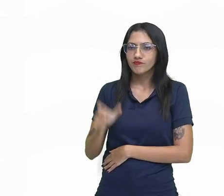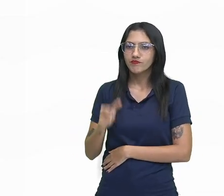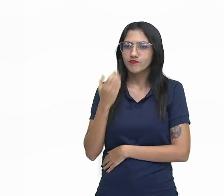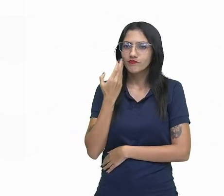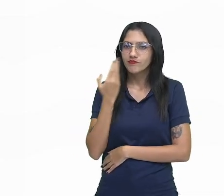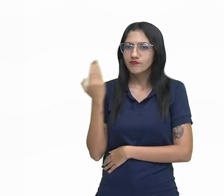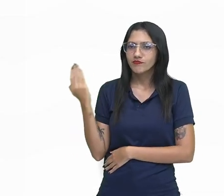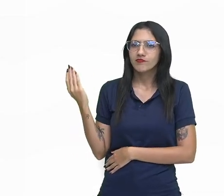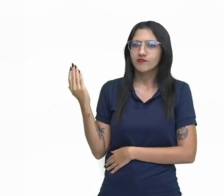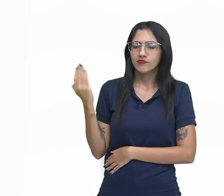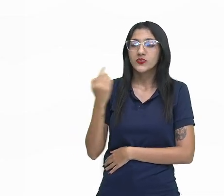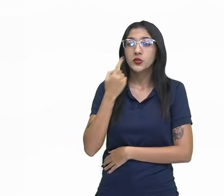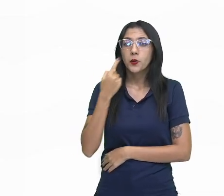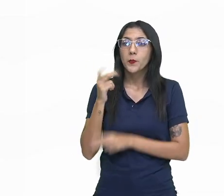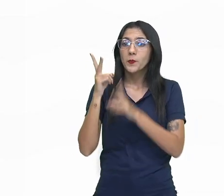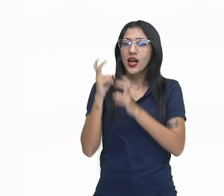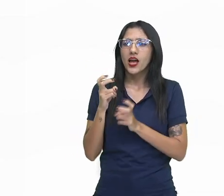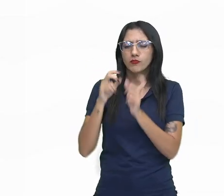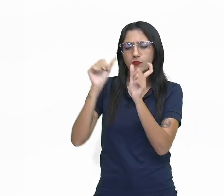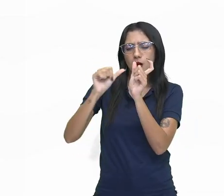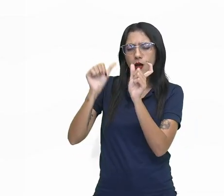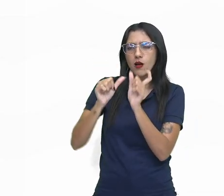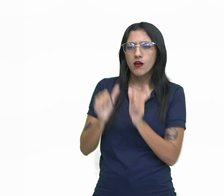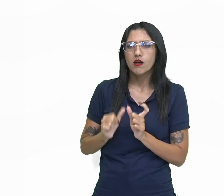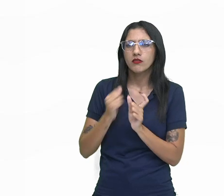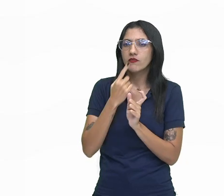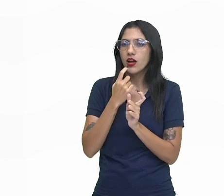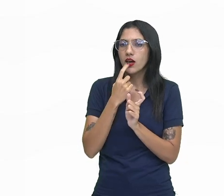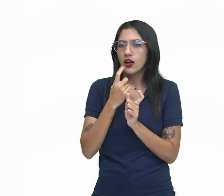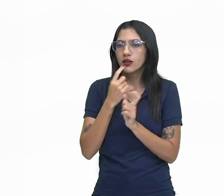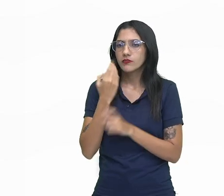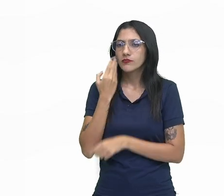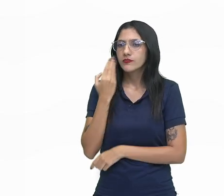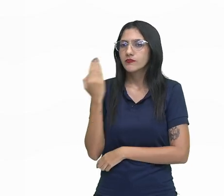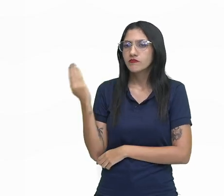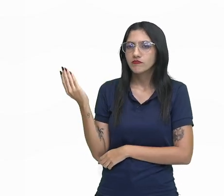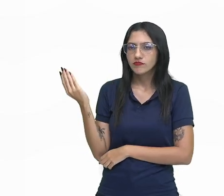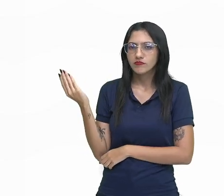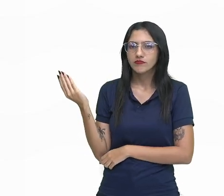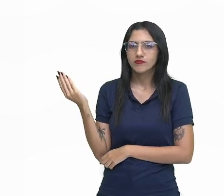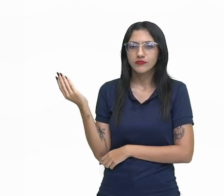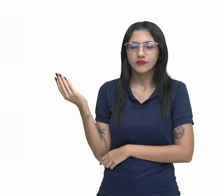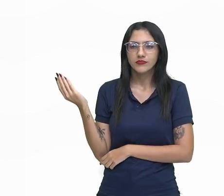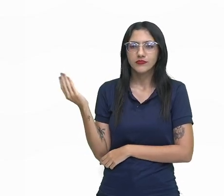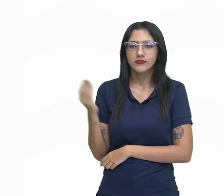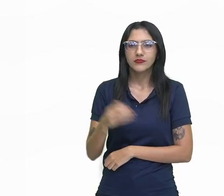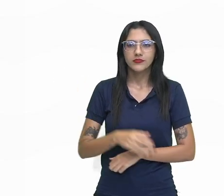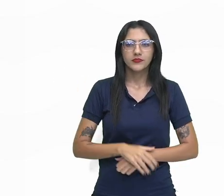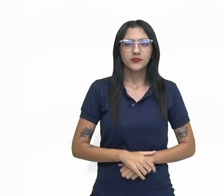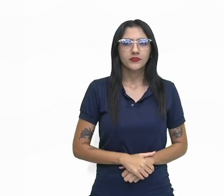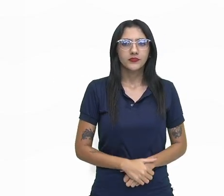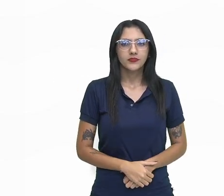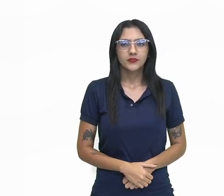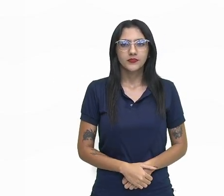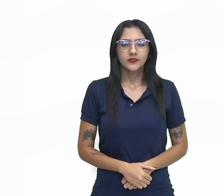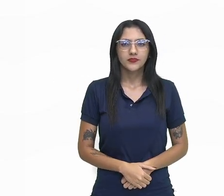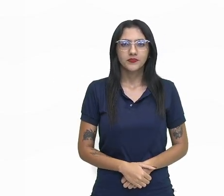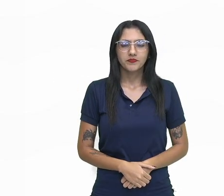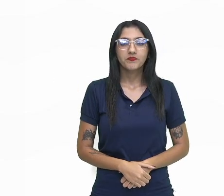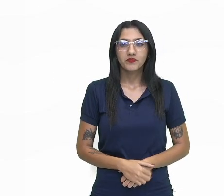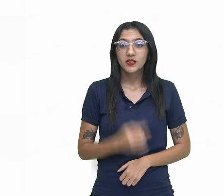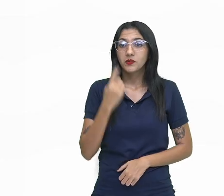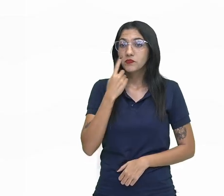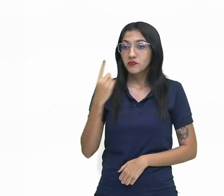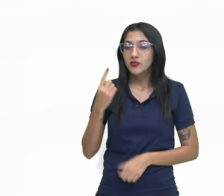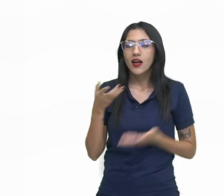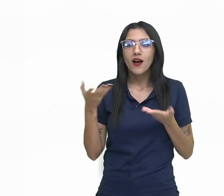amarei, tu amarás, ele amará, nós amaremos, vós amareis e eles amarão. Agora eu